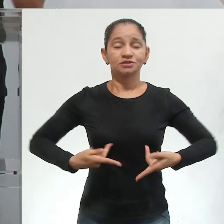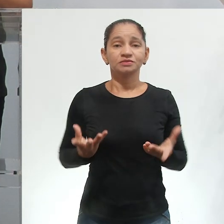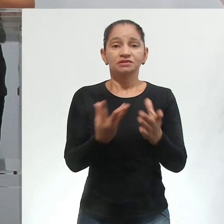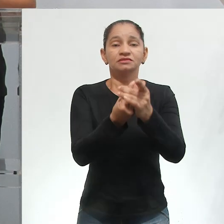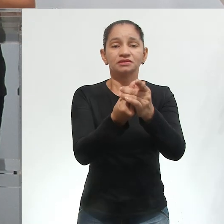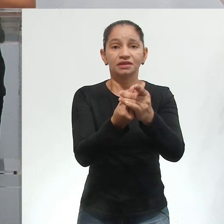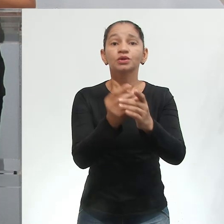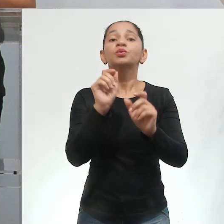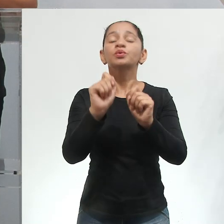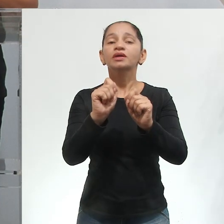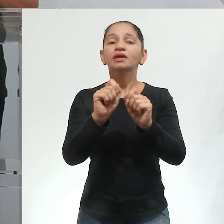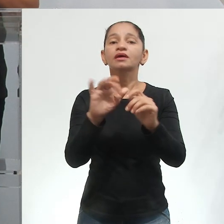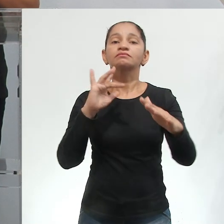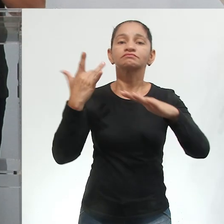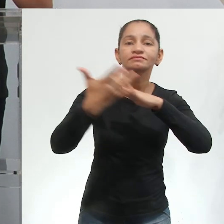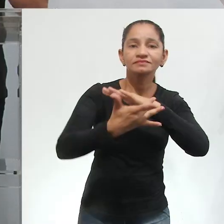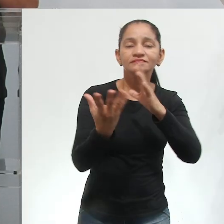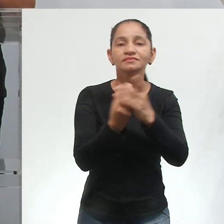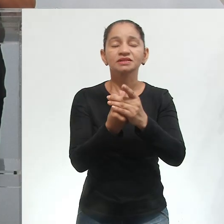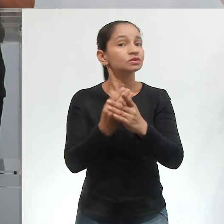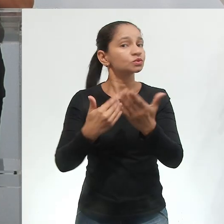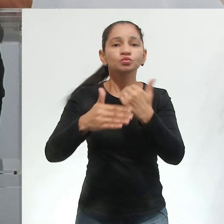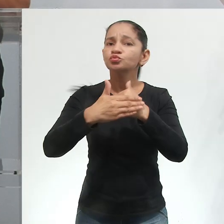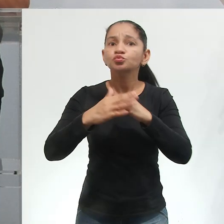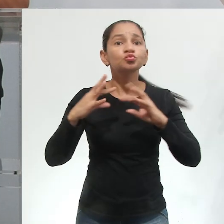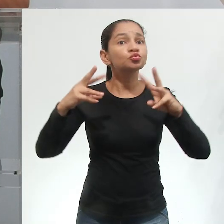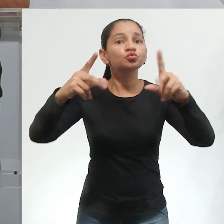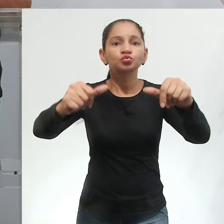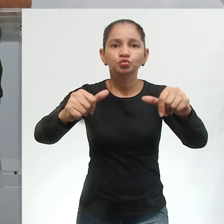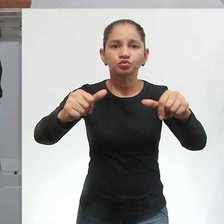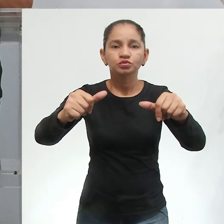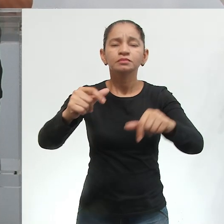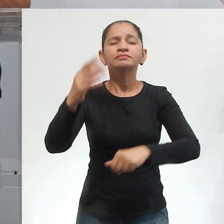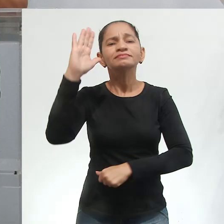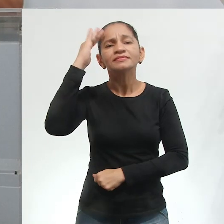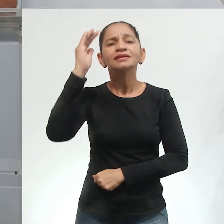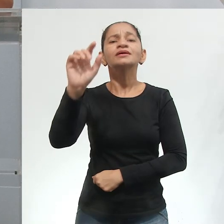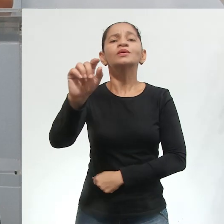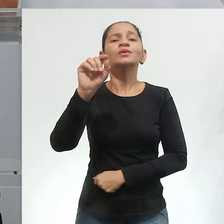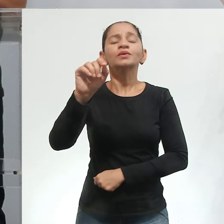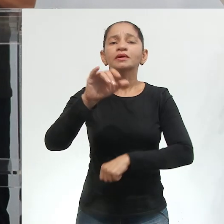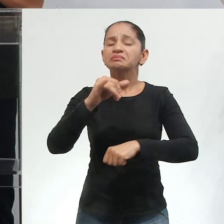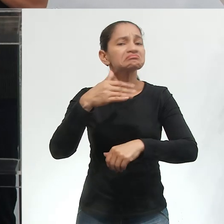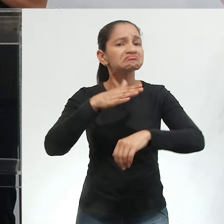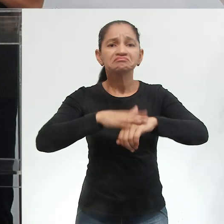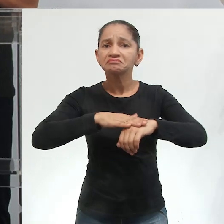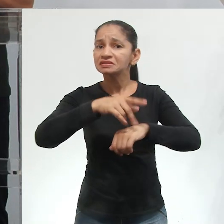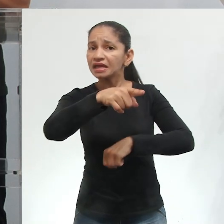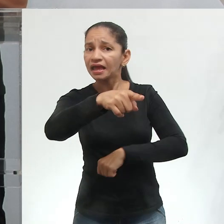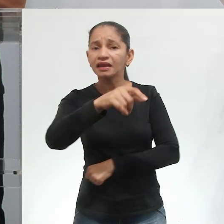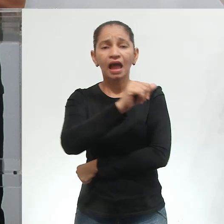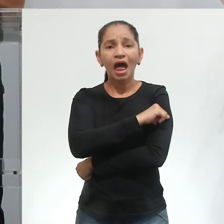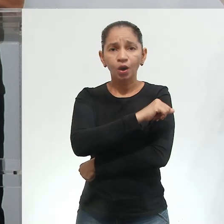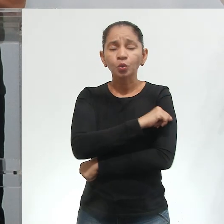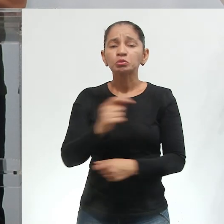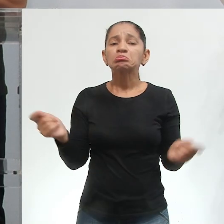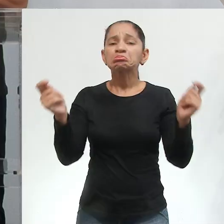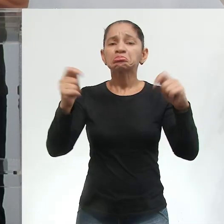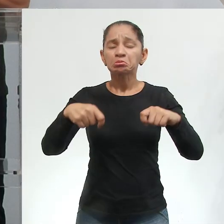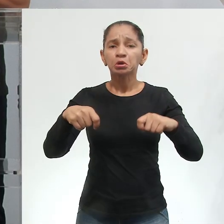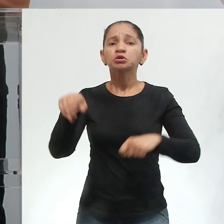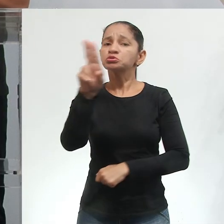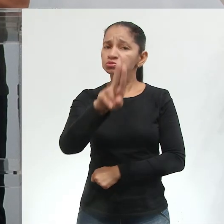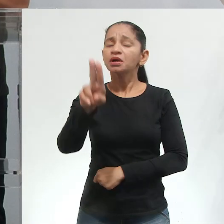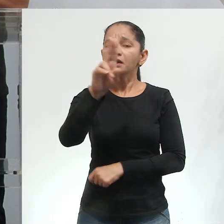nesse conceito, seres humanos com mídia, né, nós temos que entender que o aluno, com qualquer tecnologia, ele